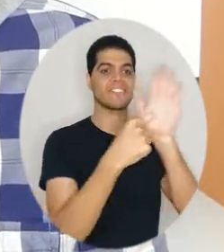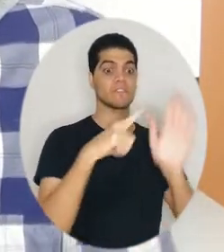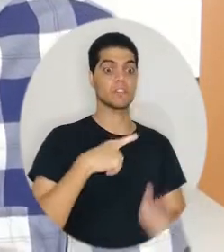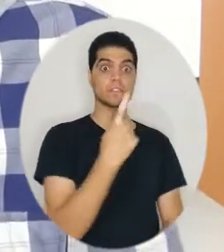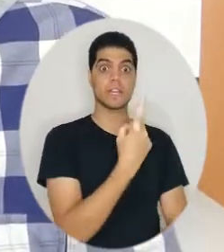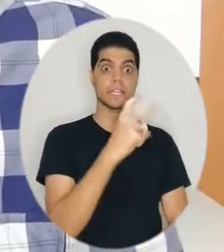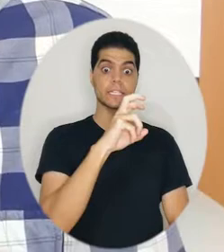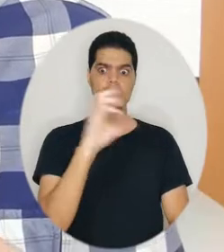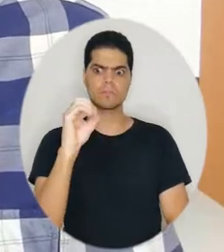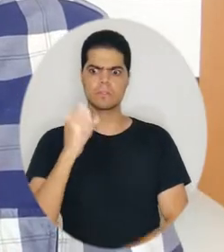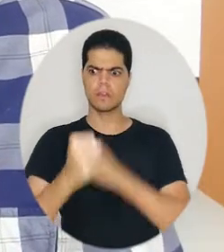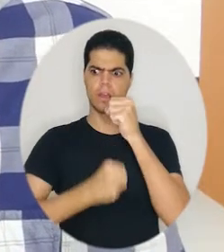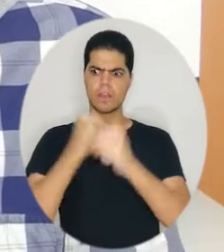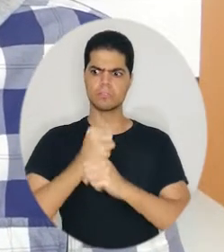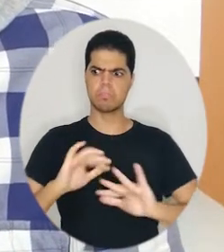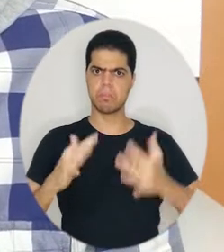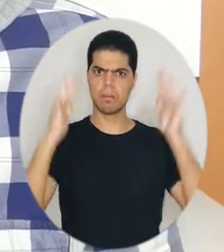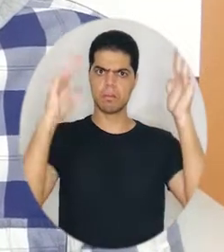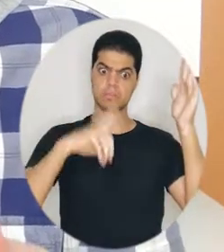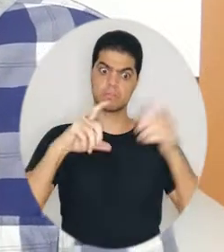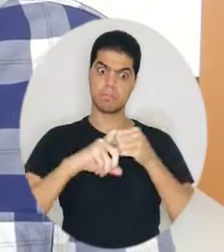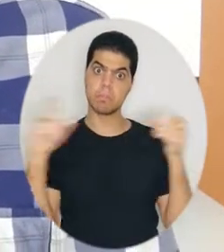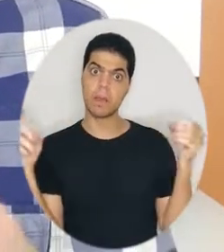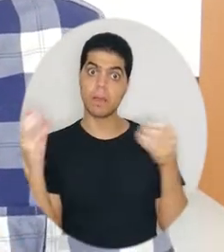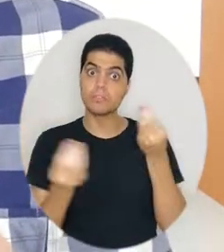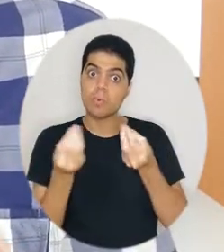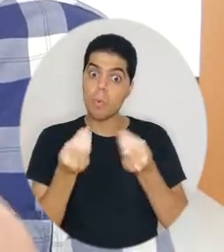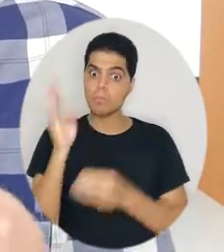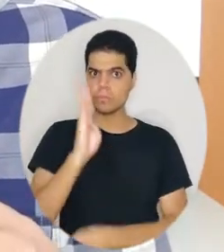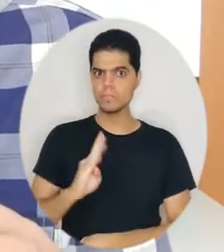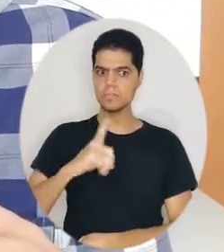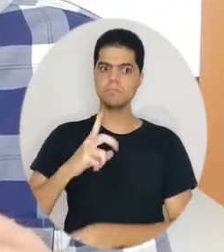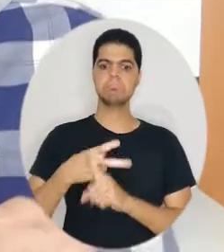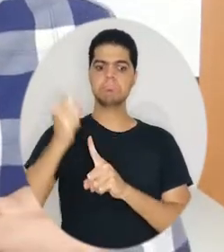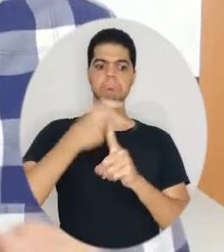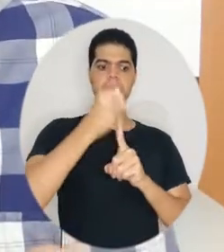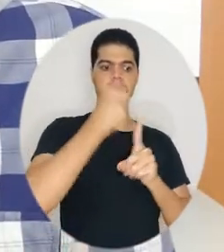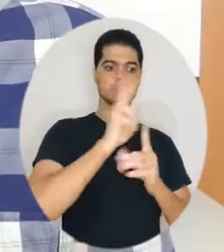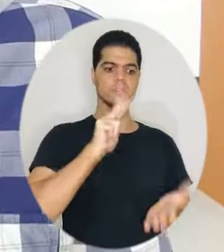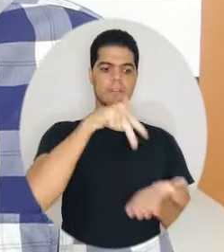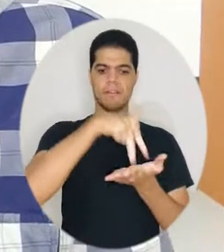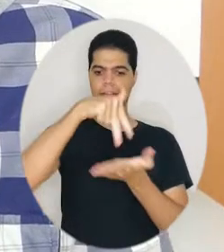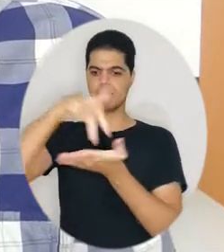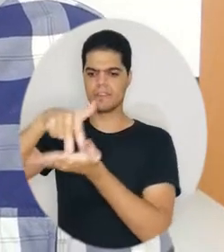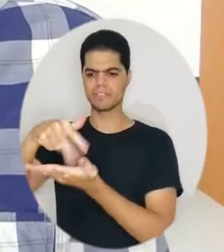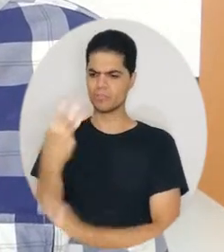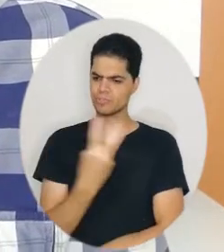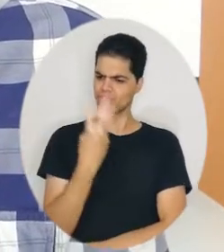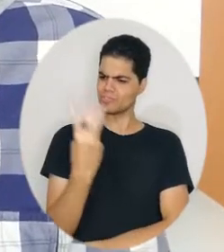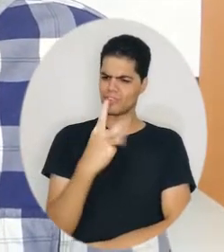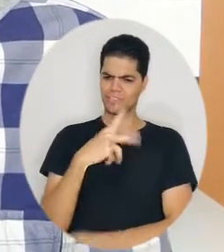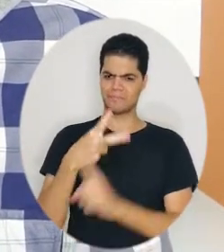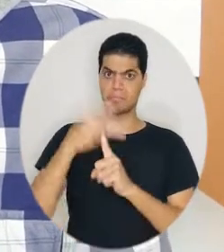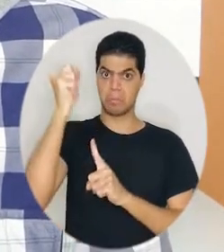da Independência quer dizer promovidos de certa forma também é um local de heróis nacionais porque eu morava